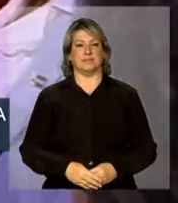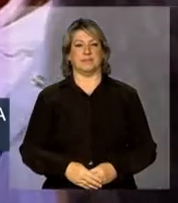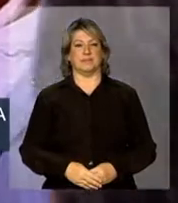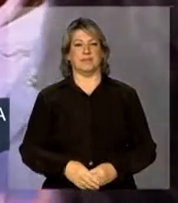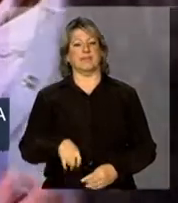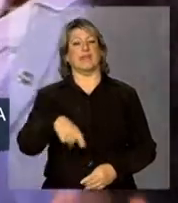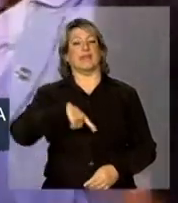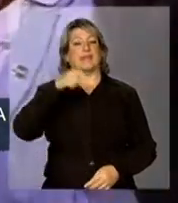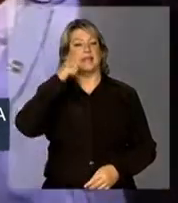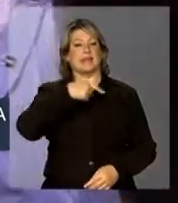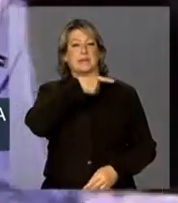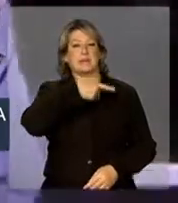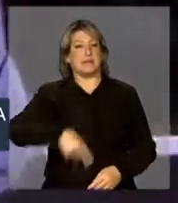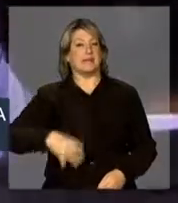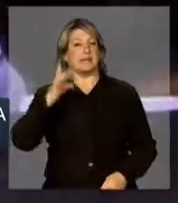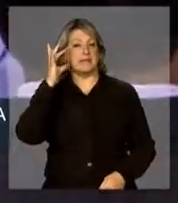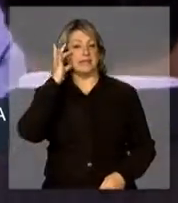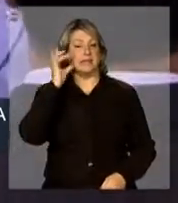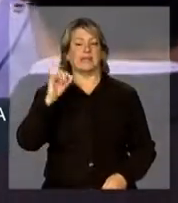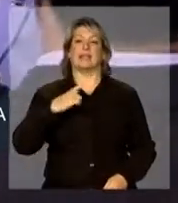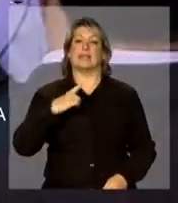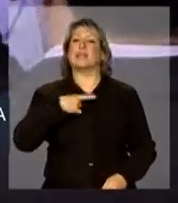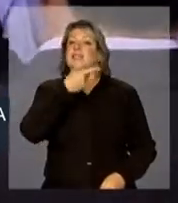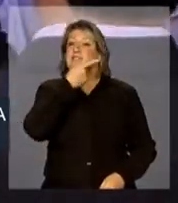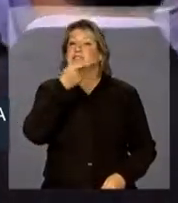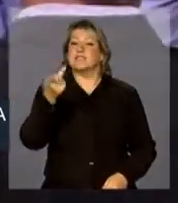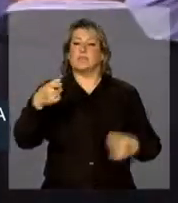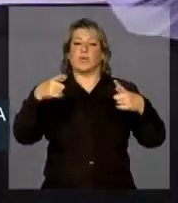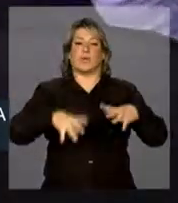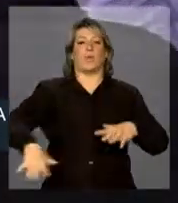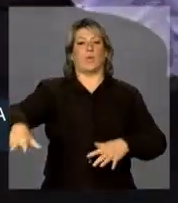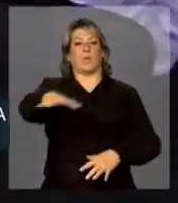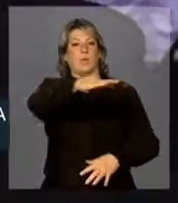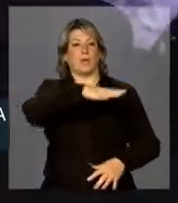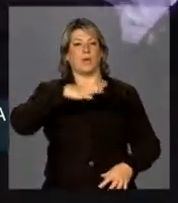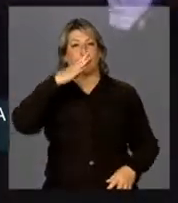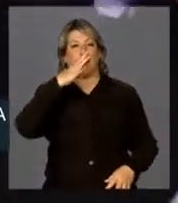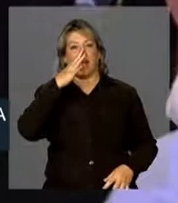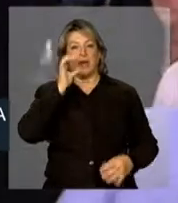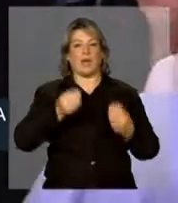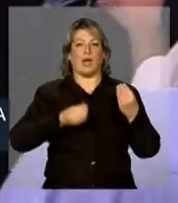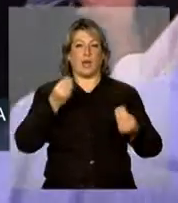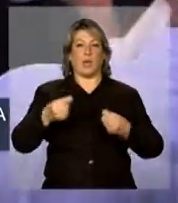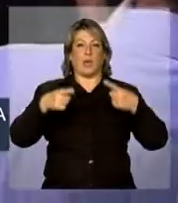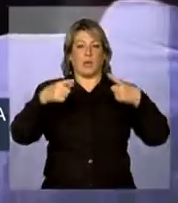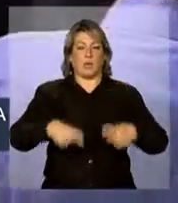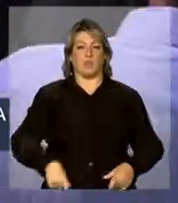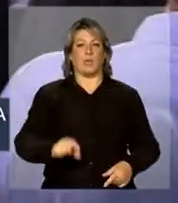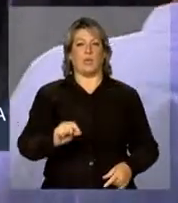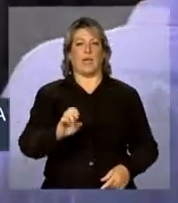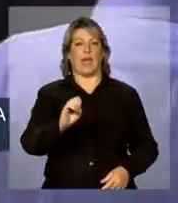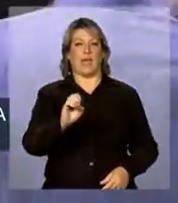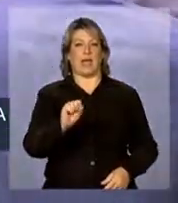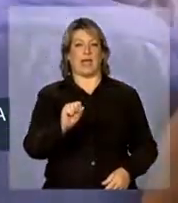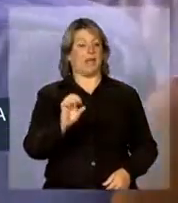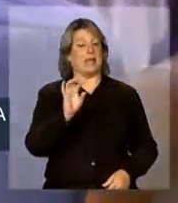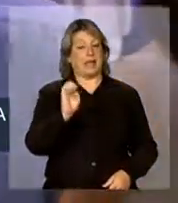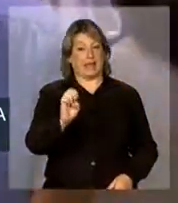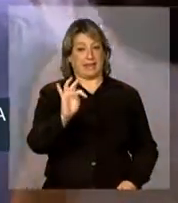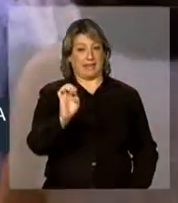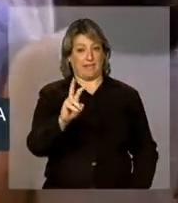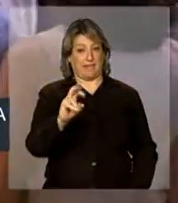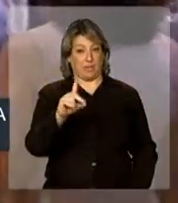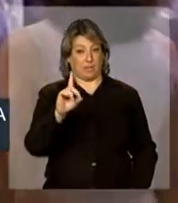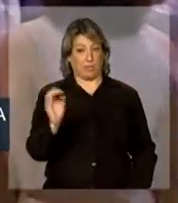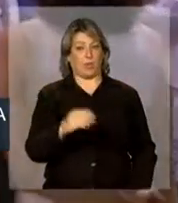E aí a presidenta Dilma Rousseff visitando o espaço cultural Deputado Edvaldo Nogueira na arena